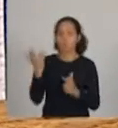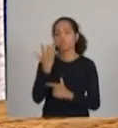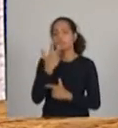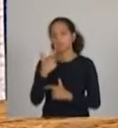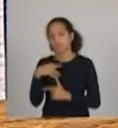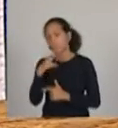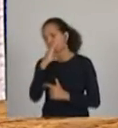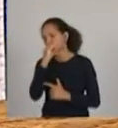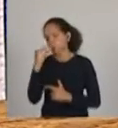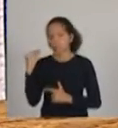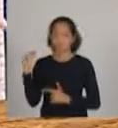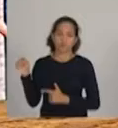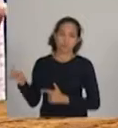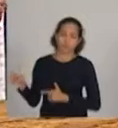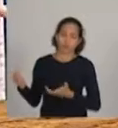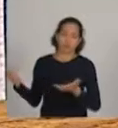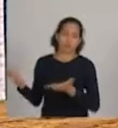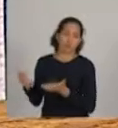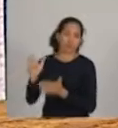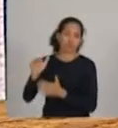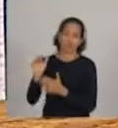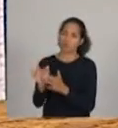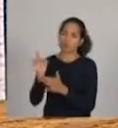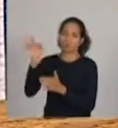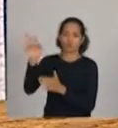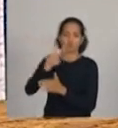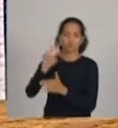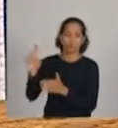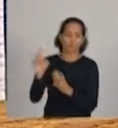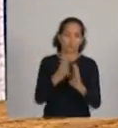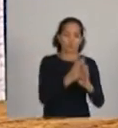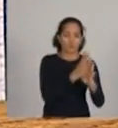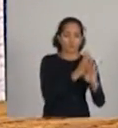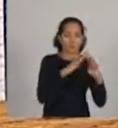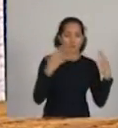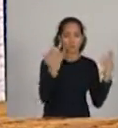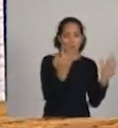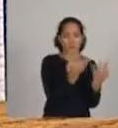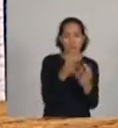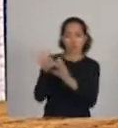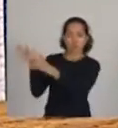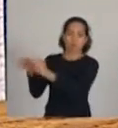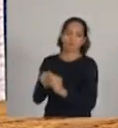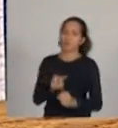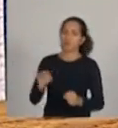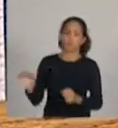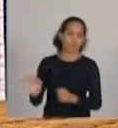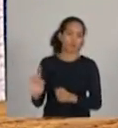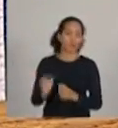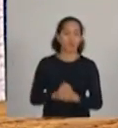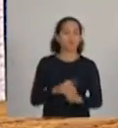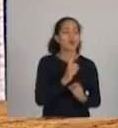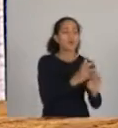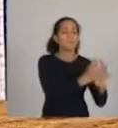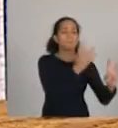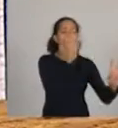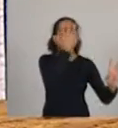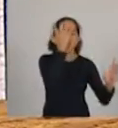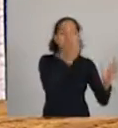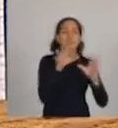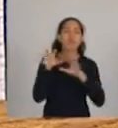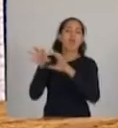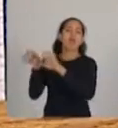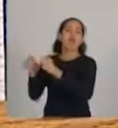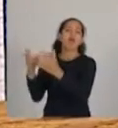hoje para adoção nunca serão adotadas, porque grande parte daqueles que querem adotar não querem